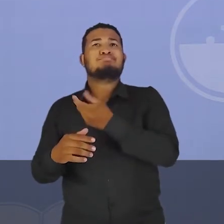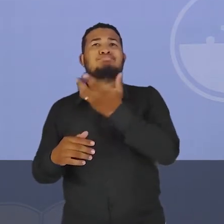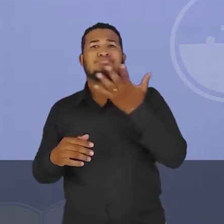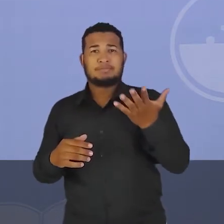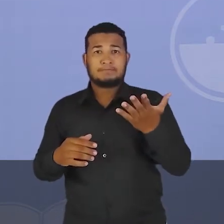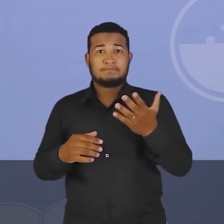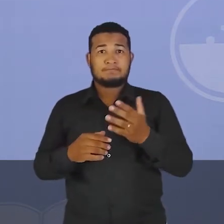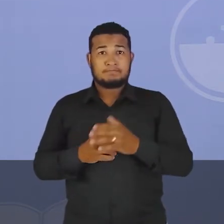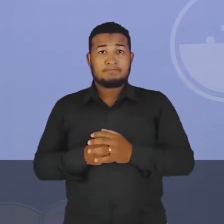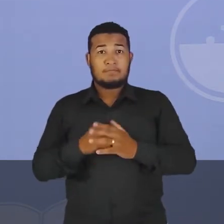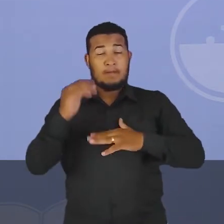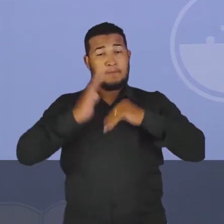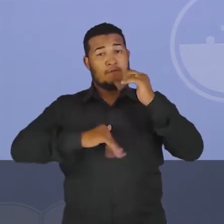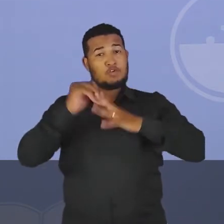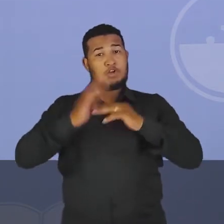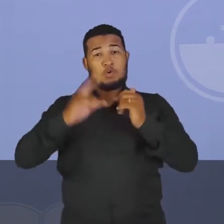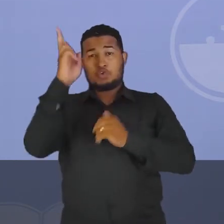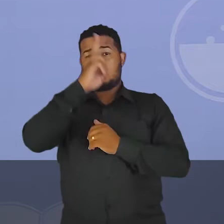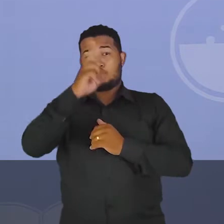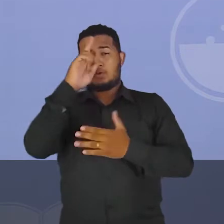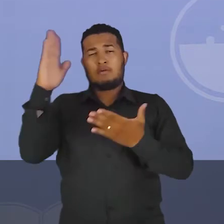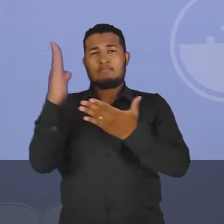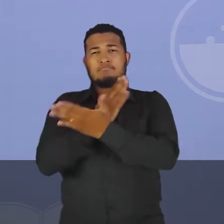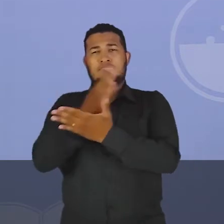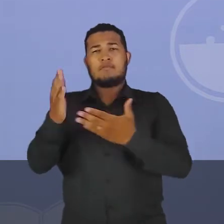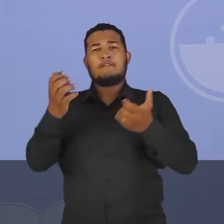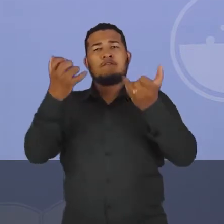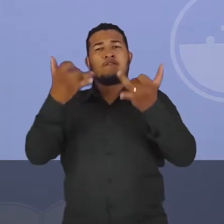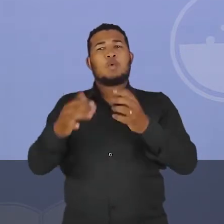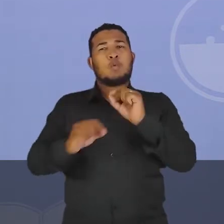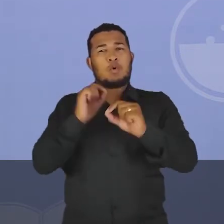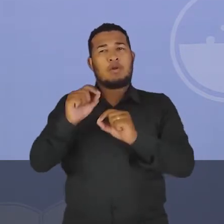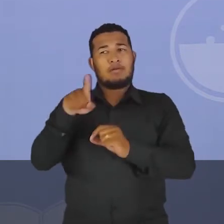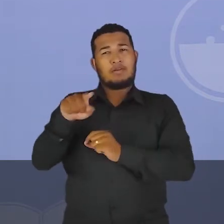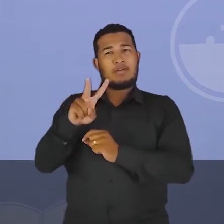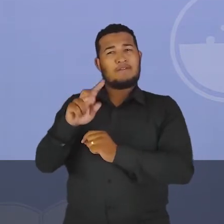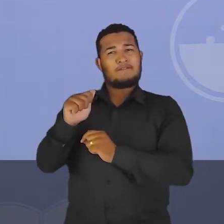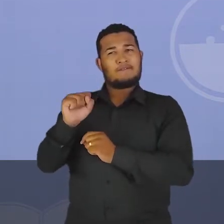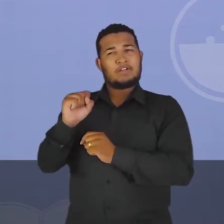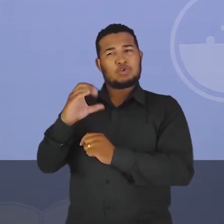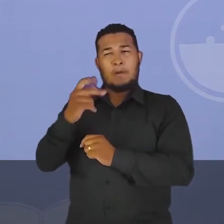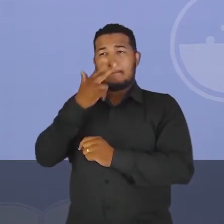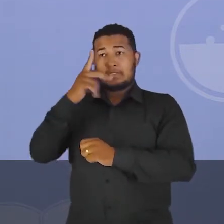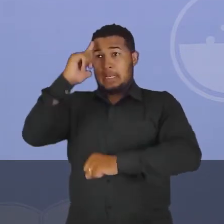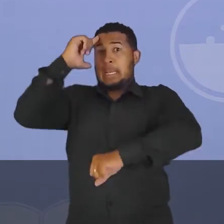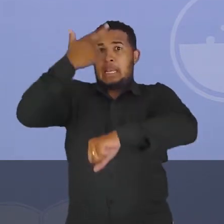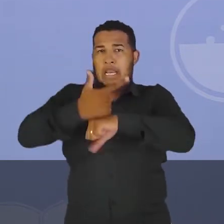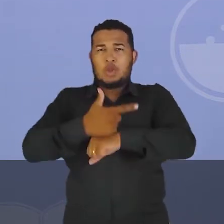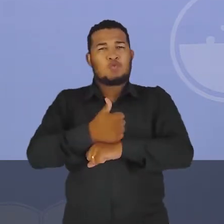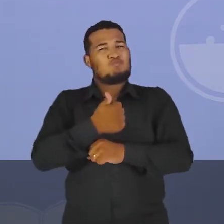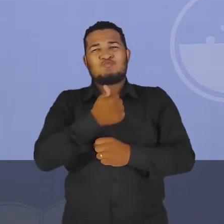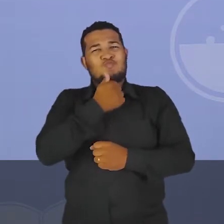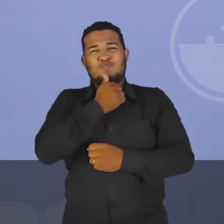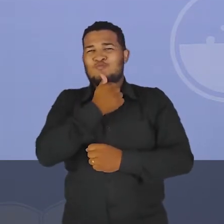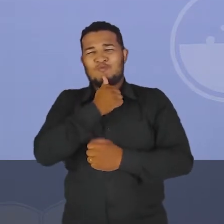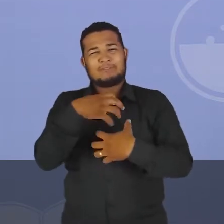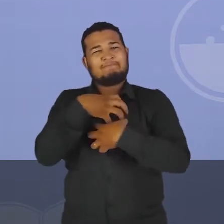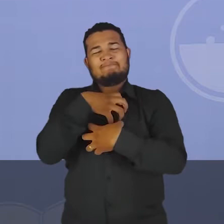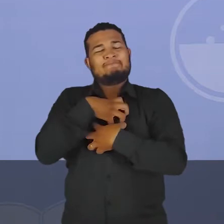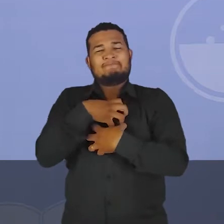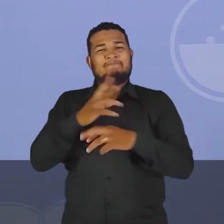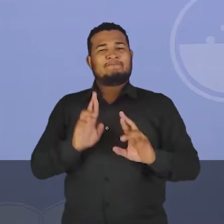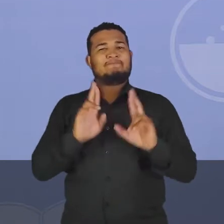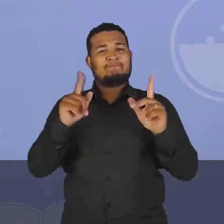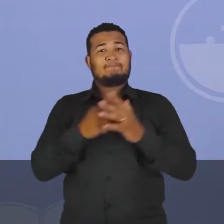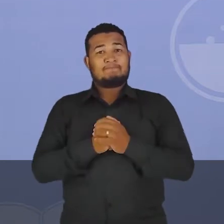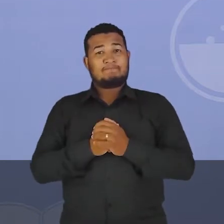Alguns historiadores, inclusive, apontam que Vasco Fernandes Coutinho nunca teve muita capacidade de liderança. É uma análise que foi feita. Eles falam